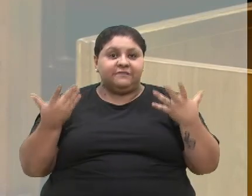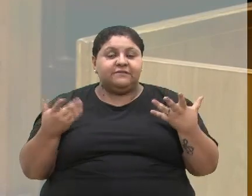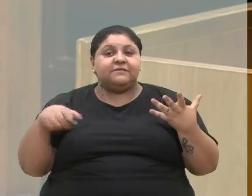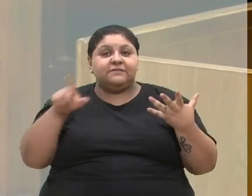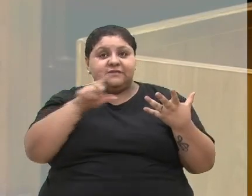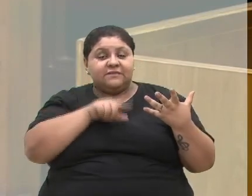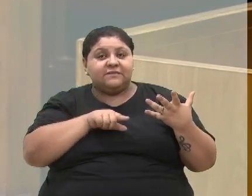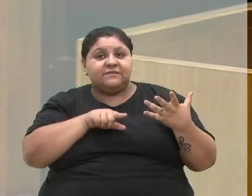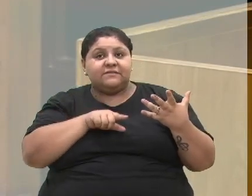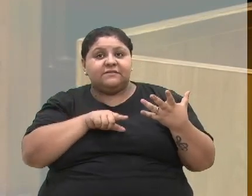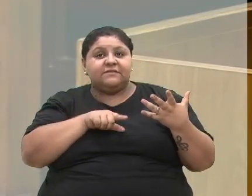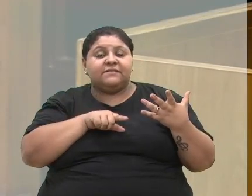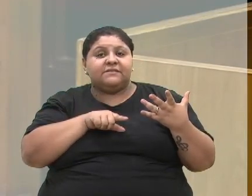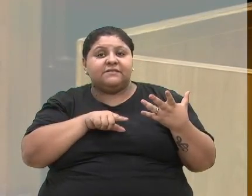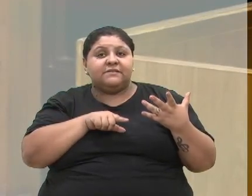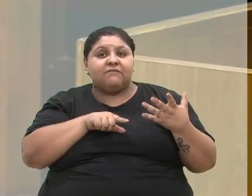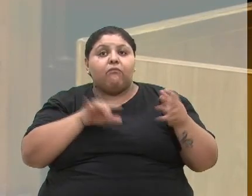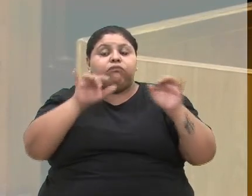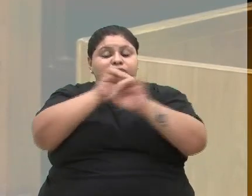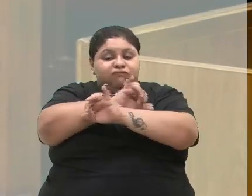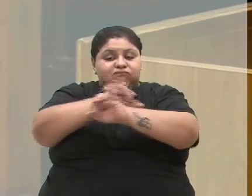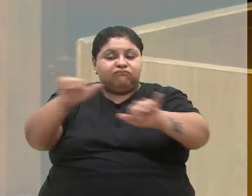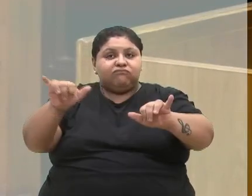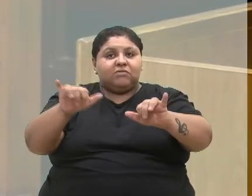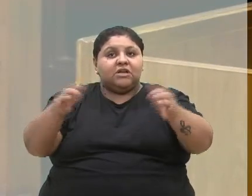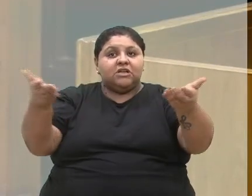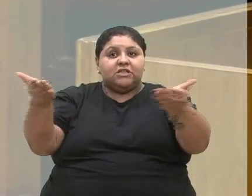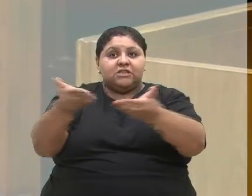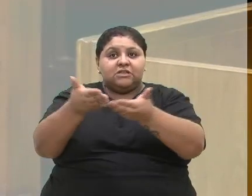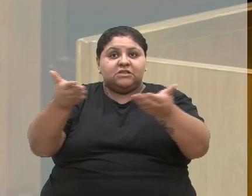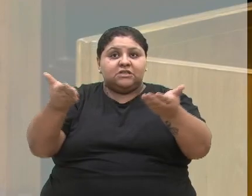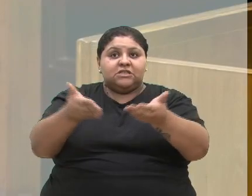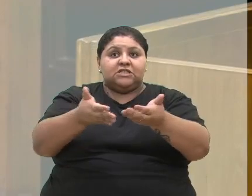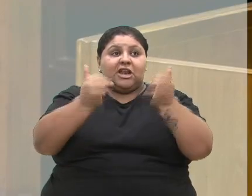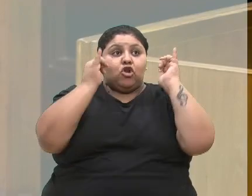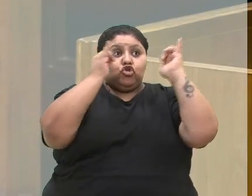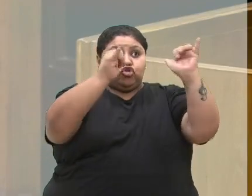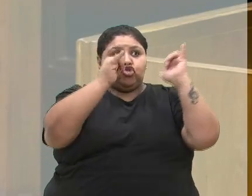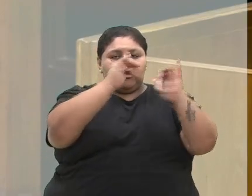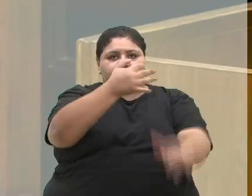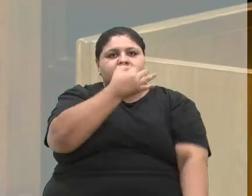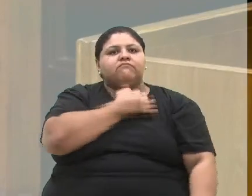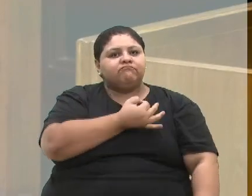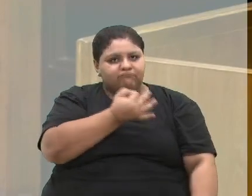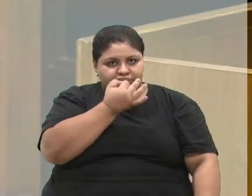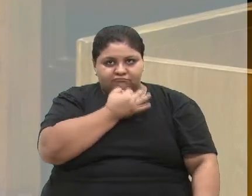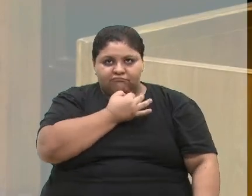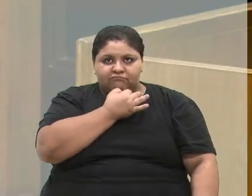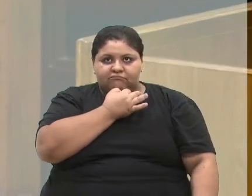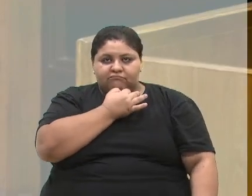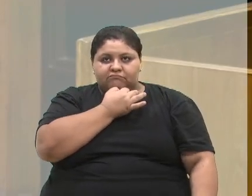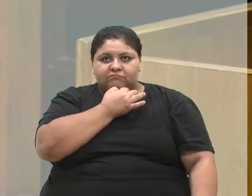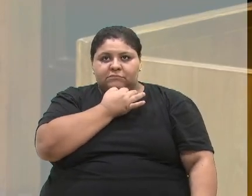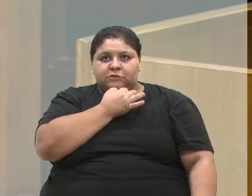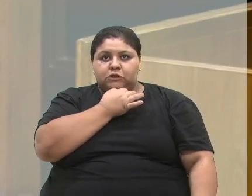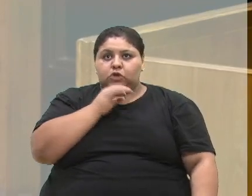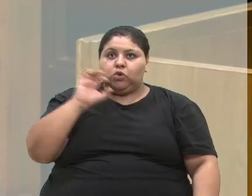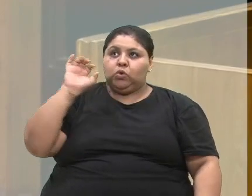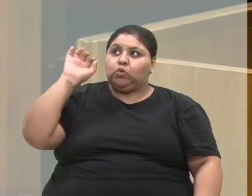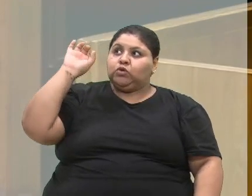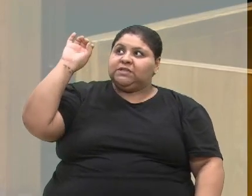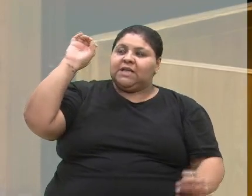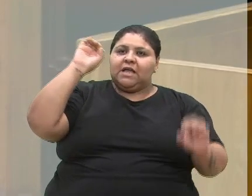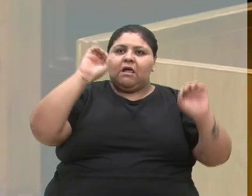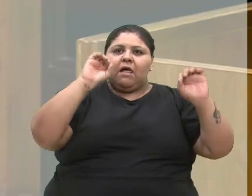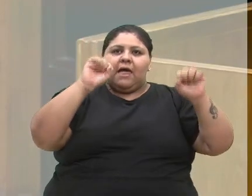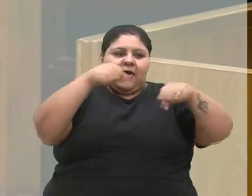já vai lá. Essa é uma campanha, inclusive, que já está nos ônibus em Caxias. Está nos relógios digitais também, numa parceria